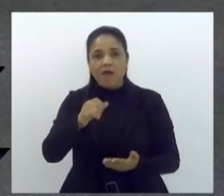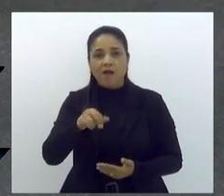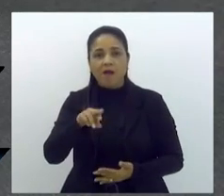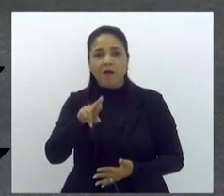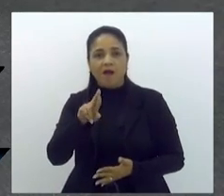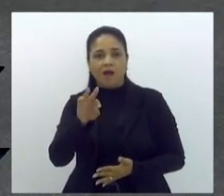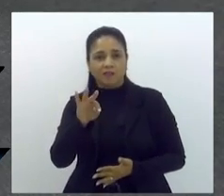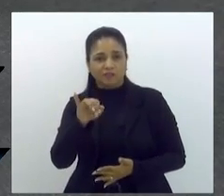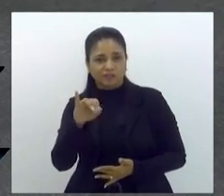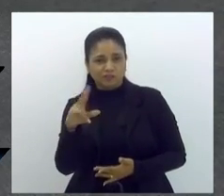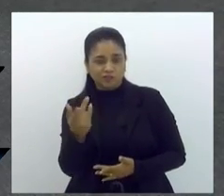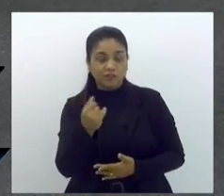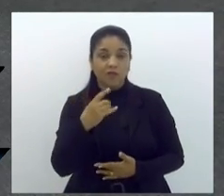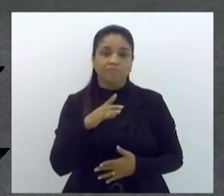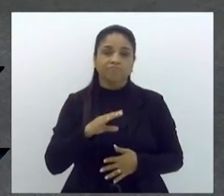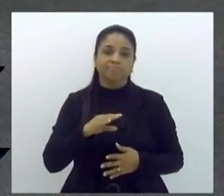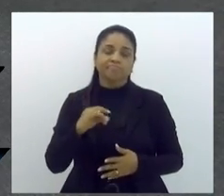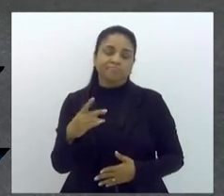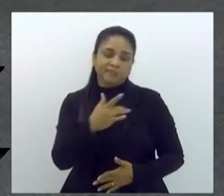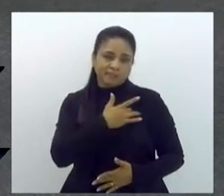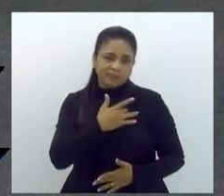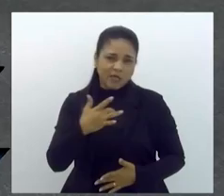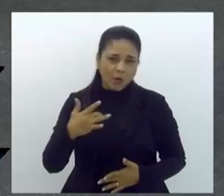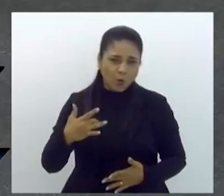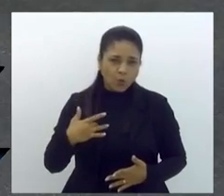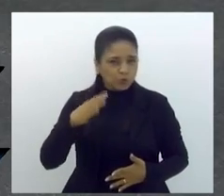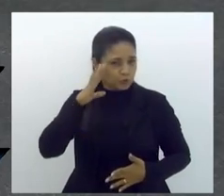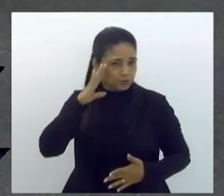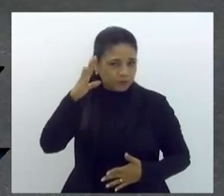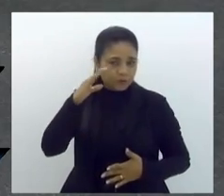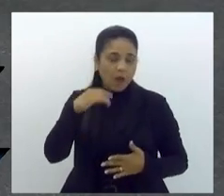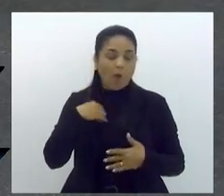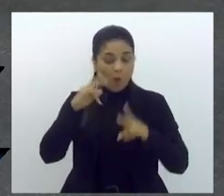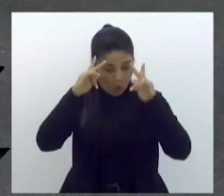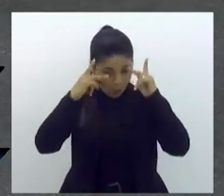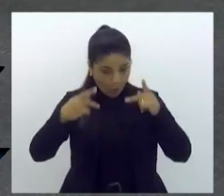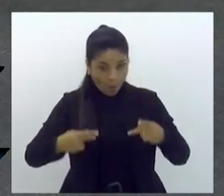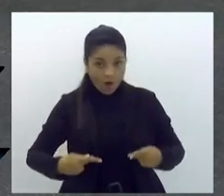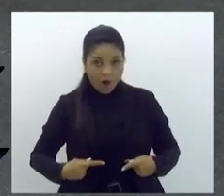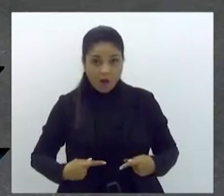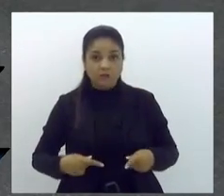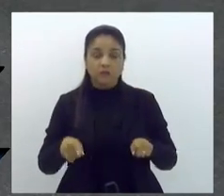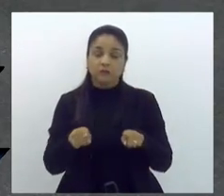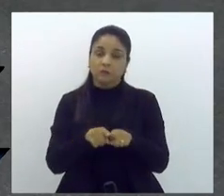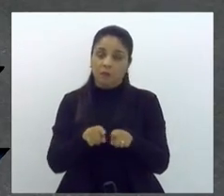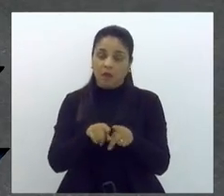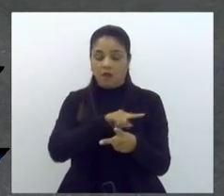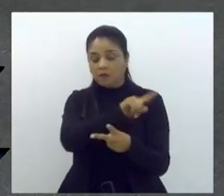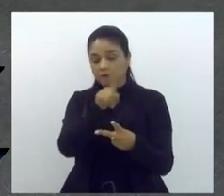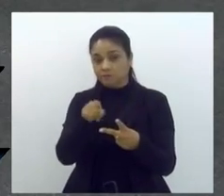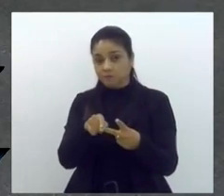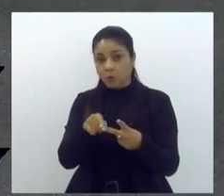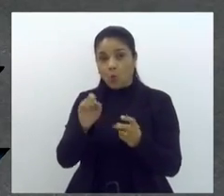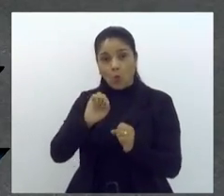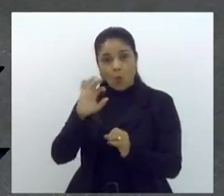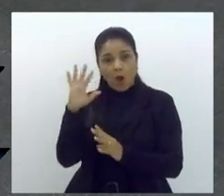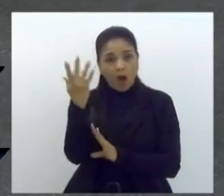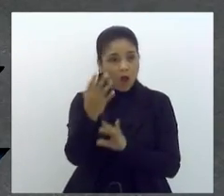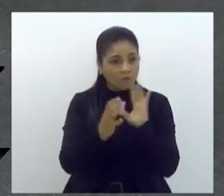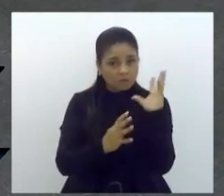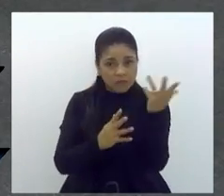a questão da saúde dos humana inclusive envolve o próprio meio ambiente